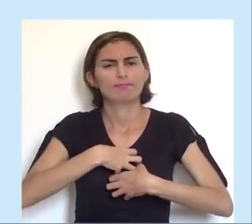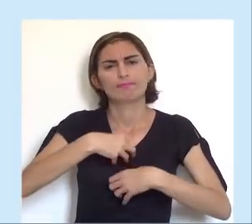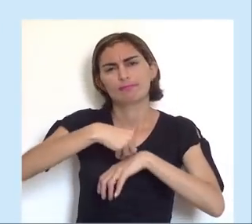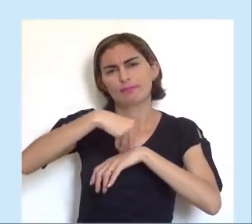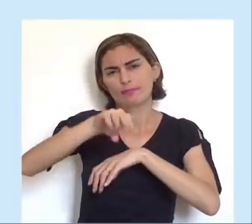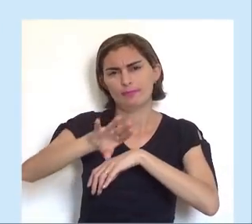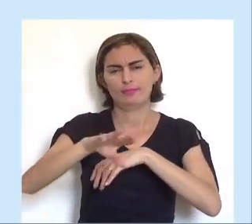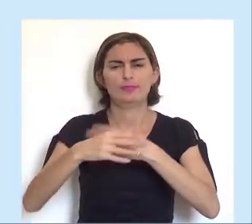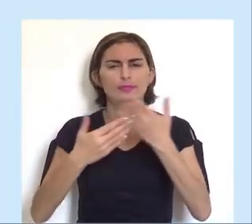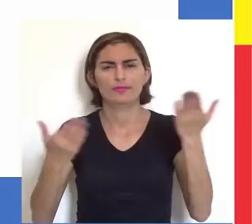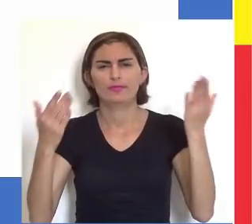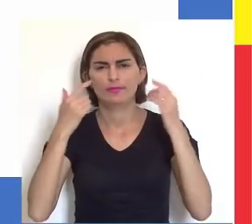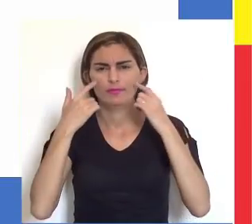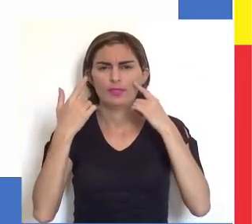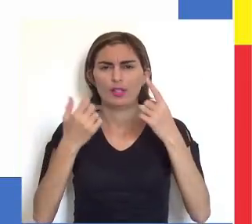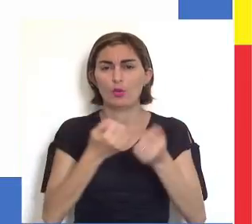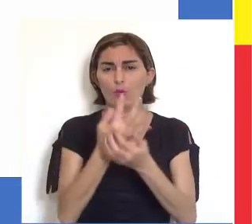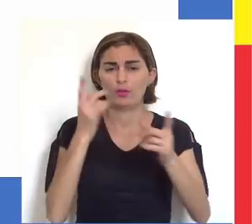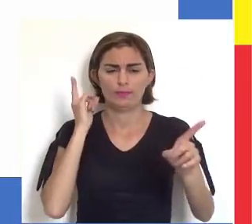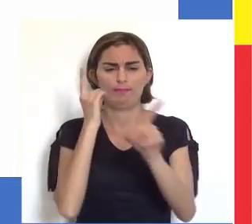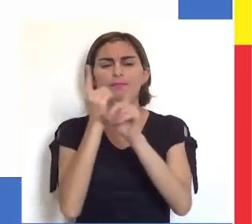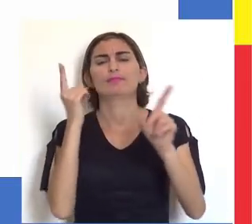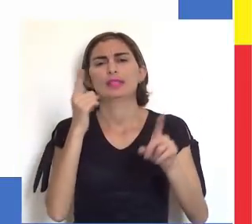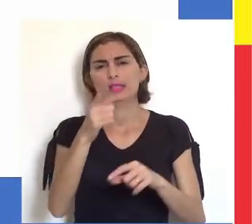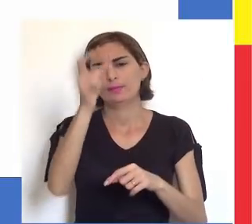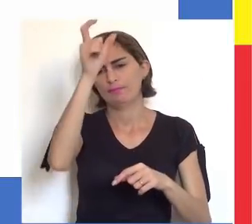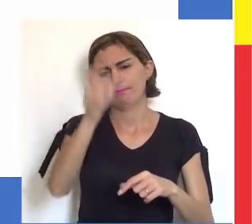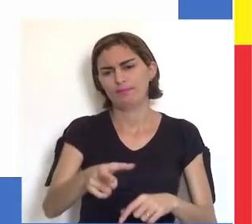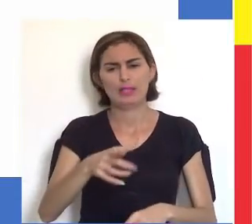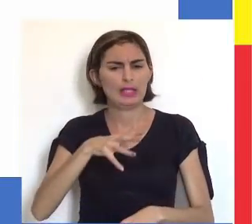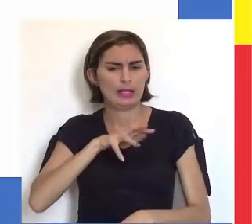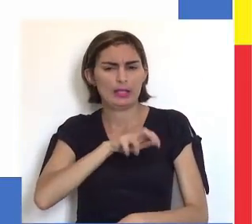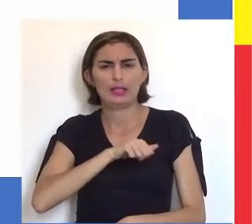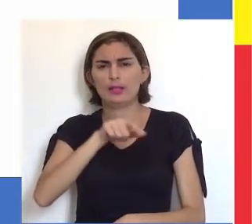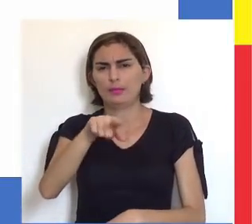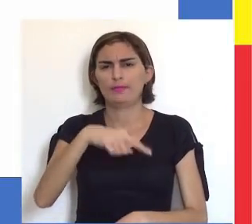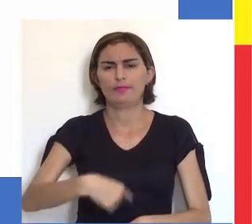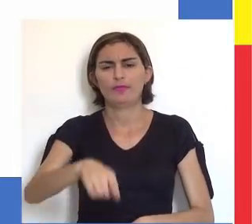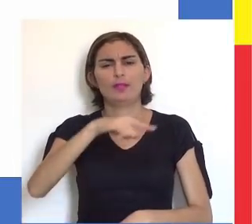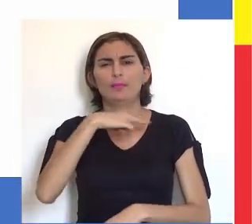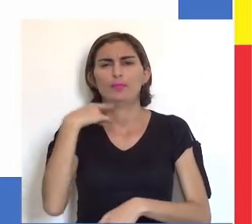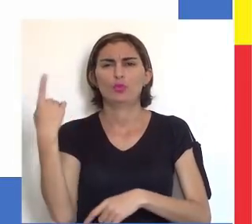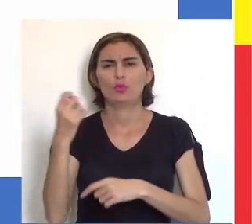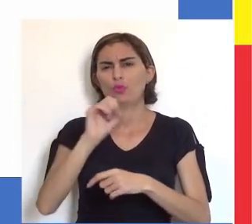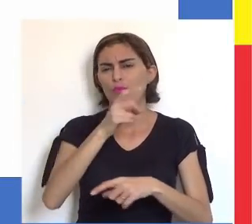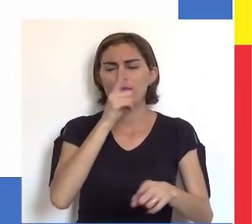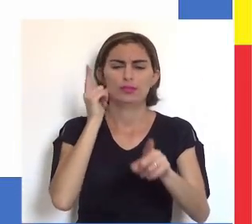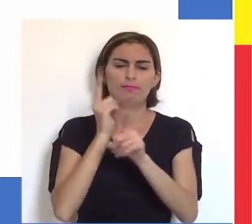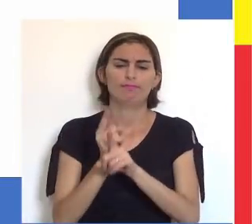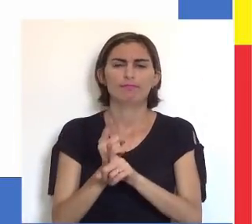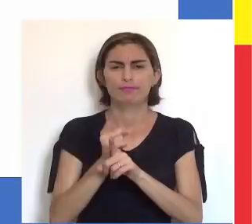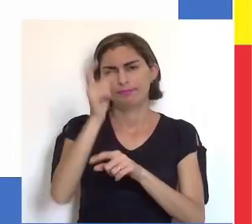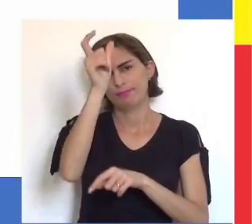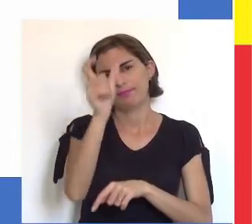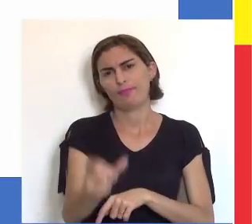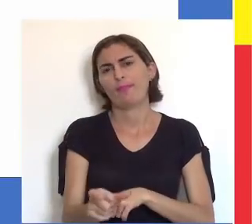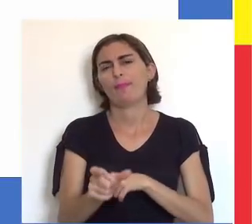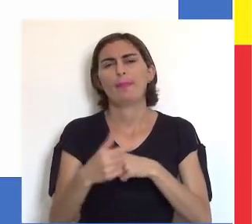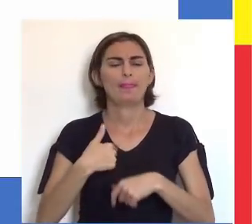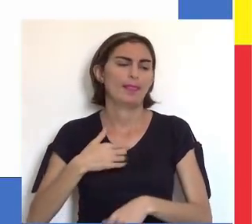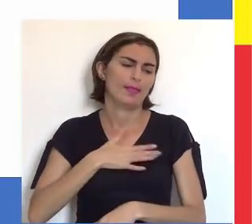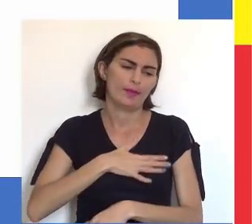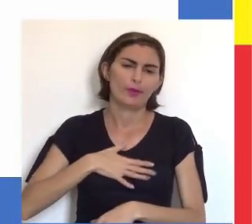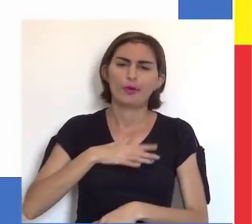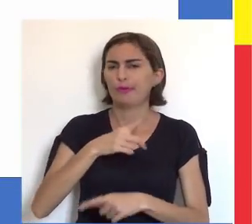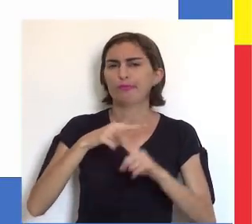aí, olha só, quando você descobre que seu personagem favorito está morrendo, ou quando você descobre que seu personagem favorito